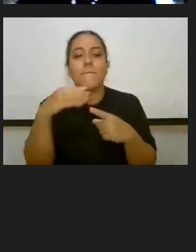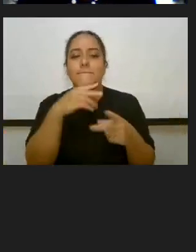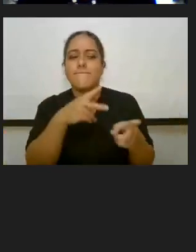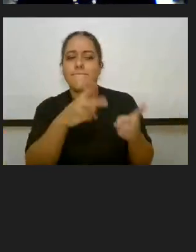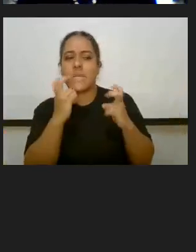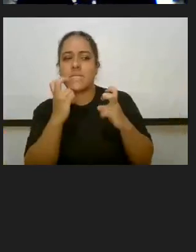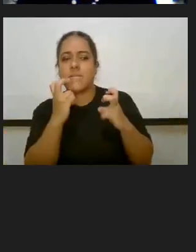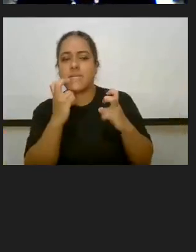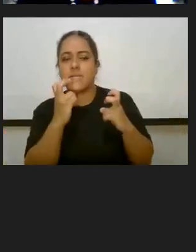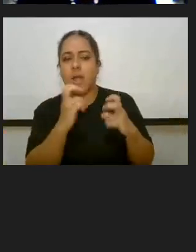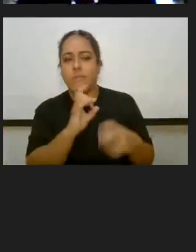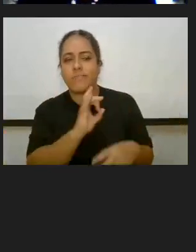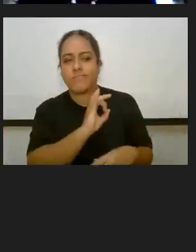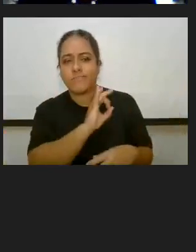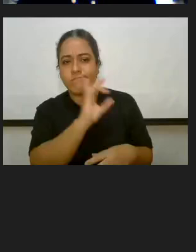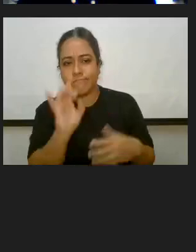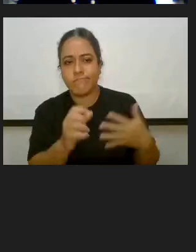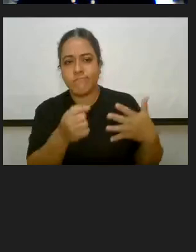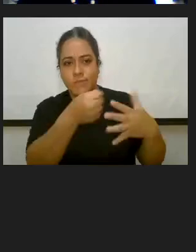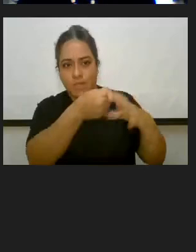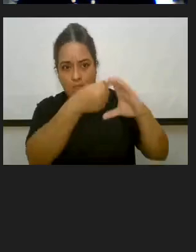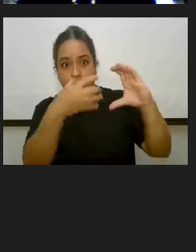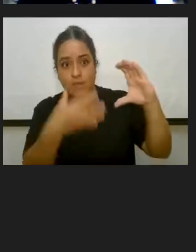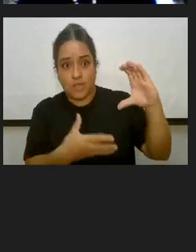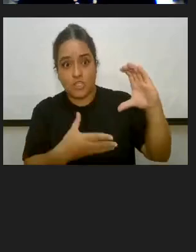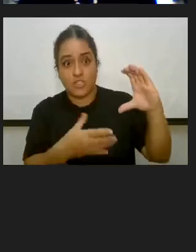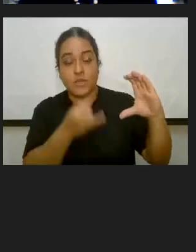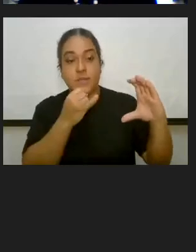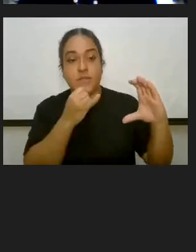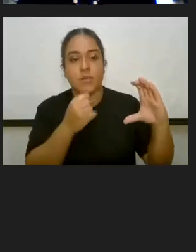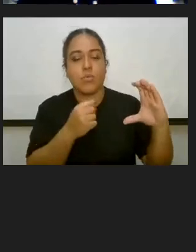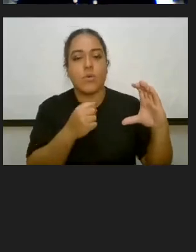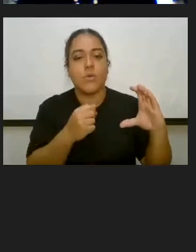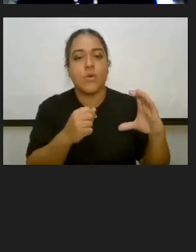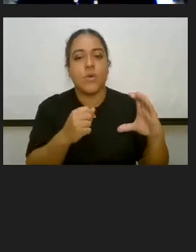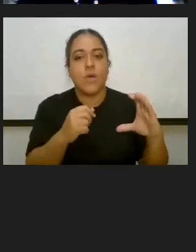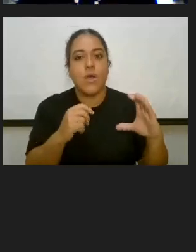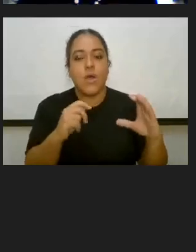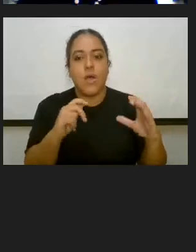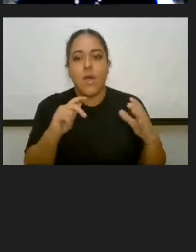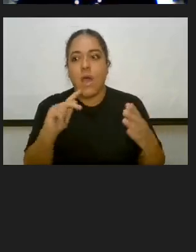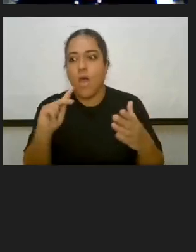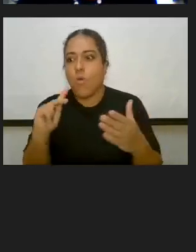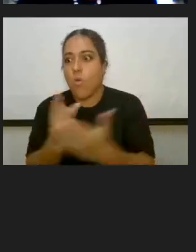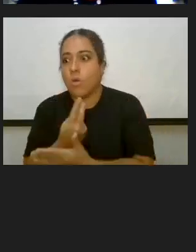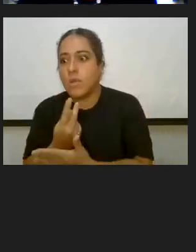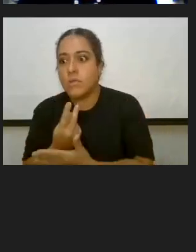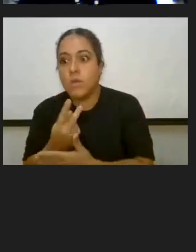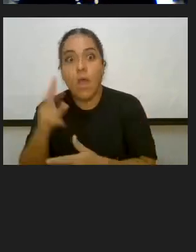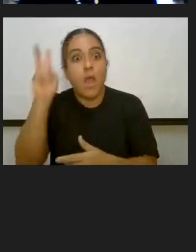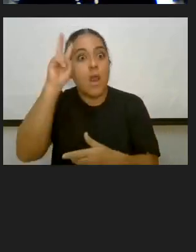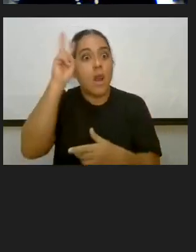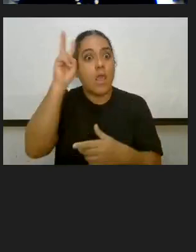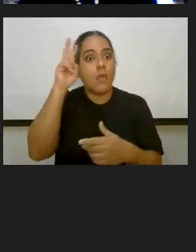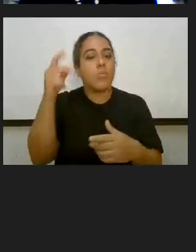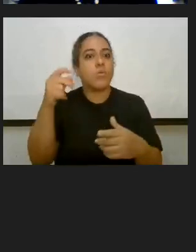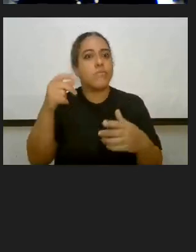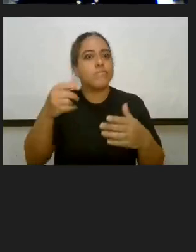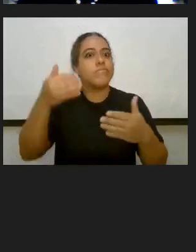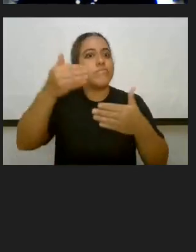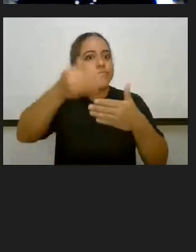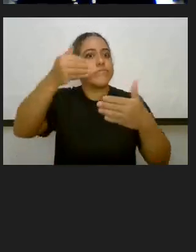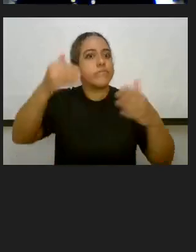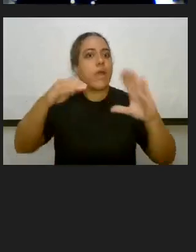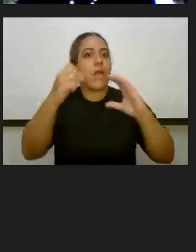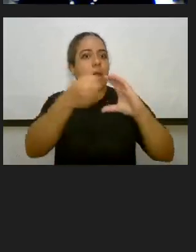acontece muito mais após o ato do que durante.